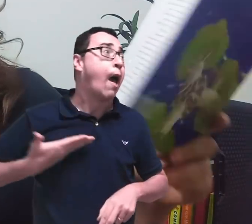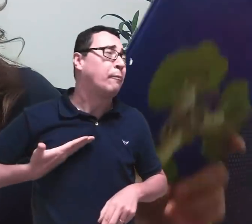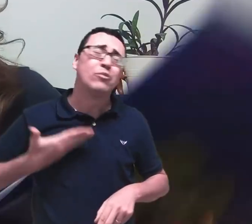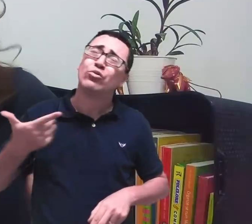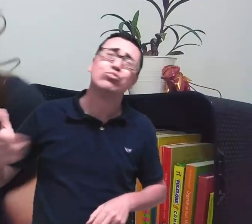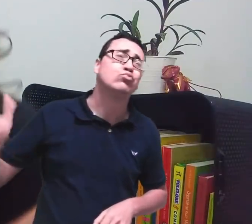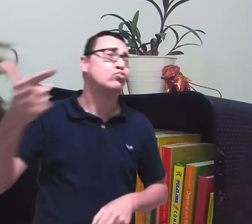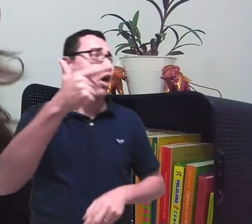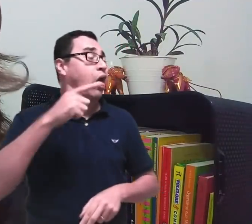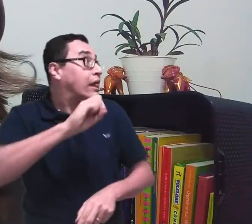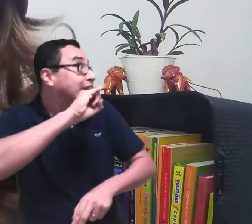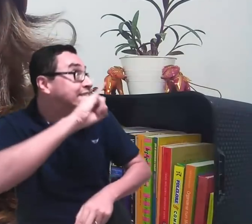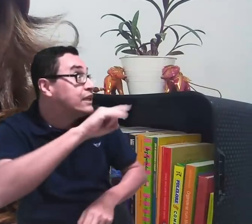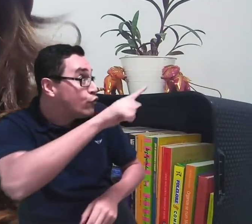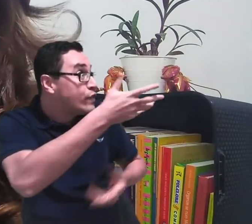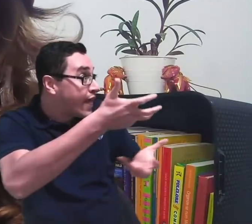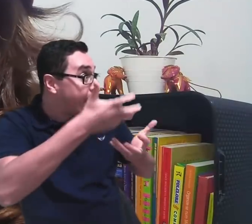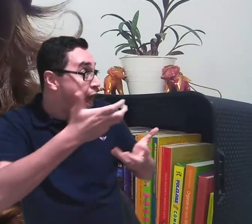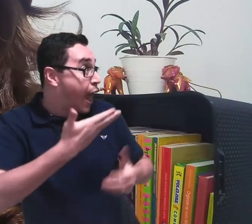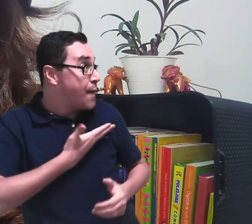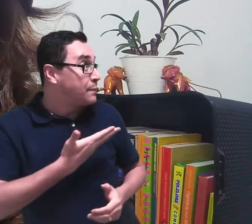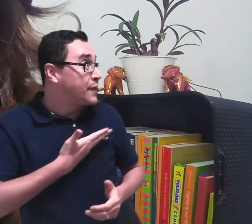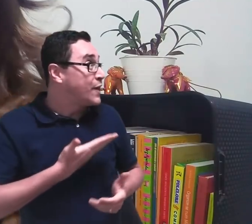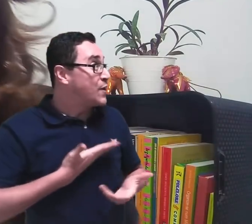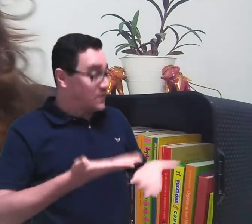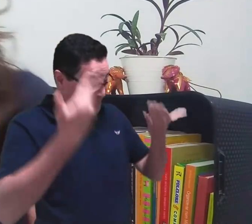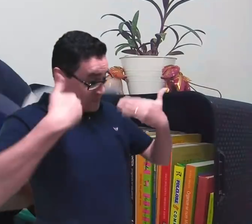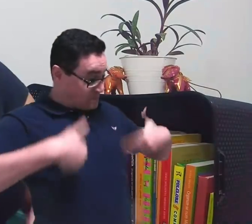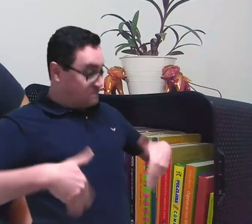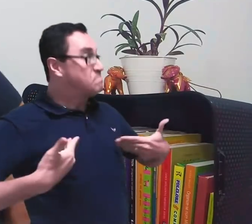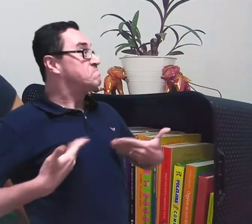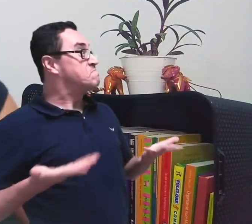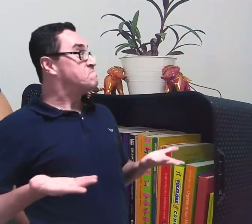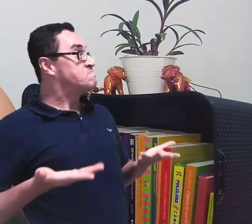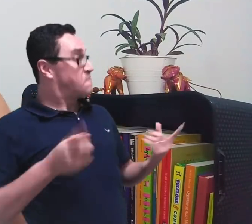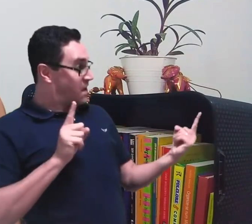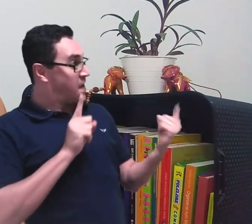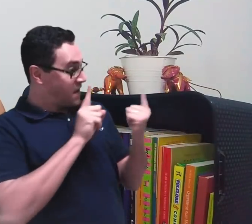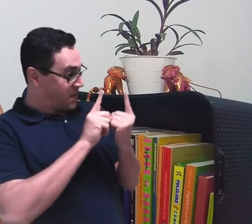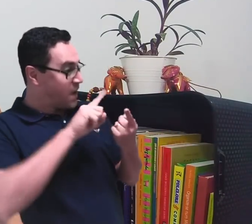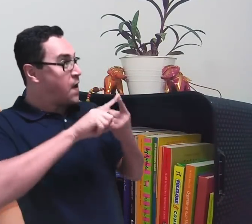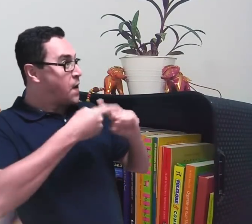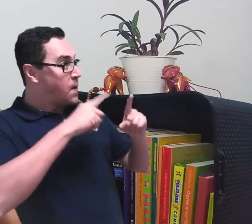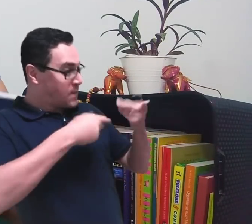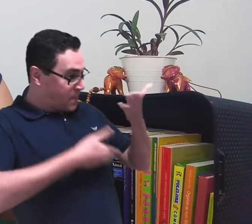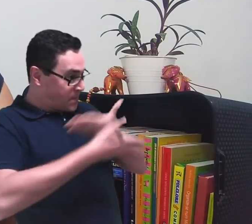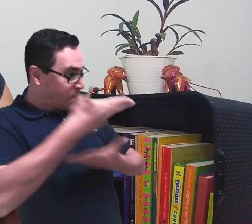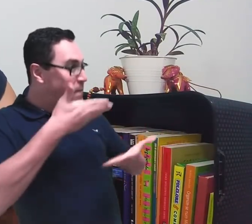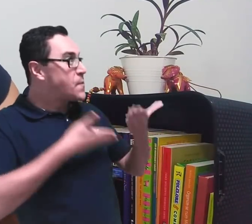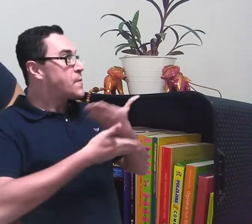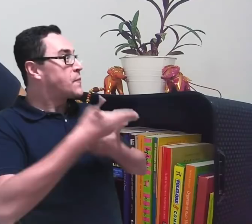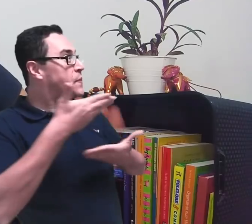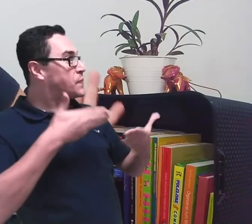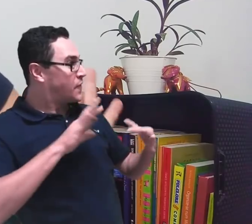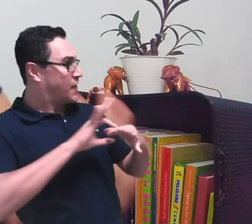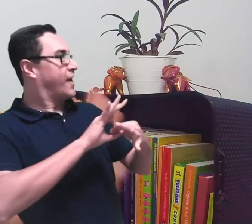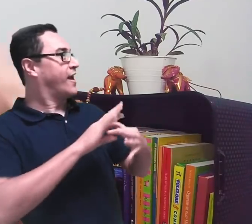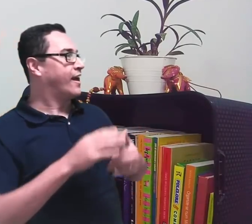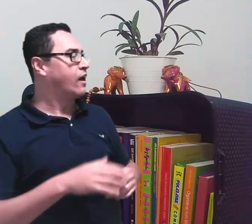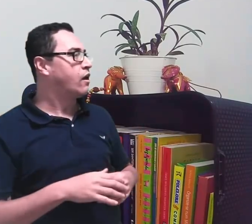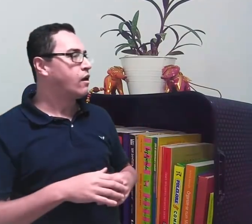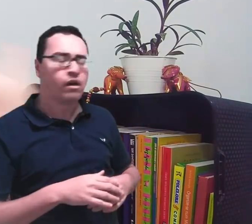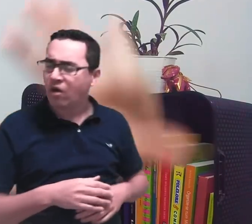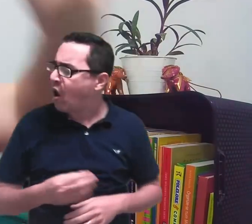um amigo, me cative. O que preciso fazer então? Tem que ser